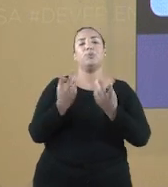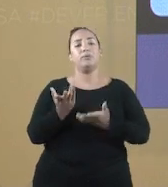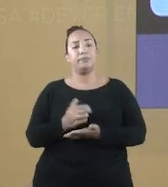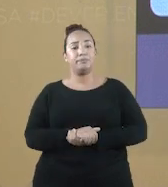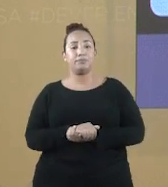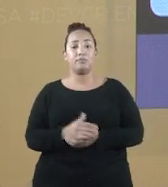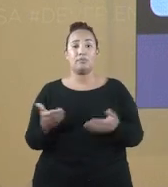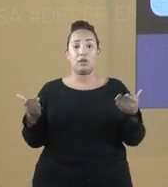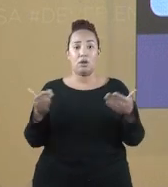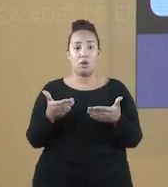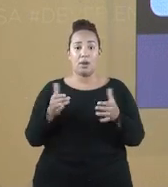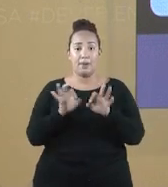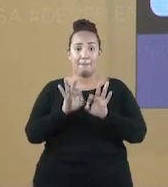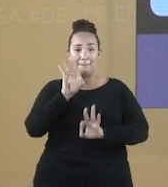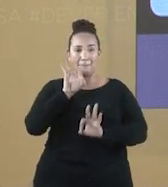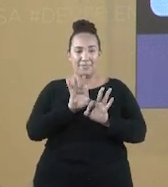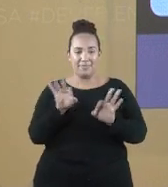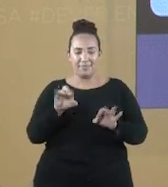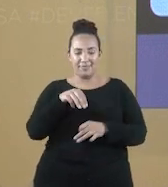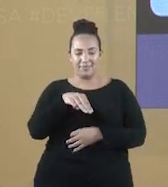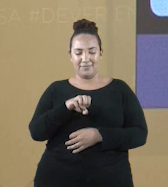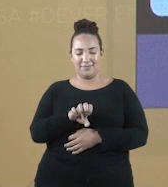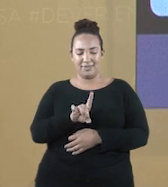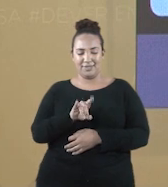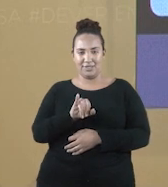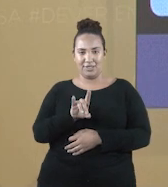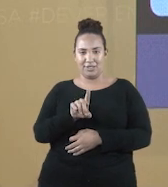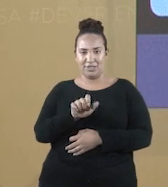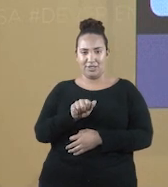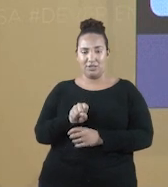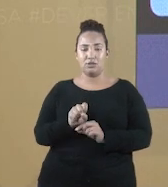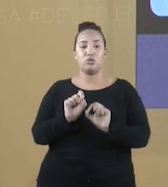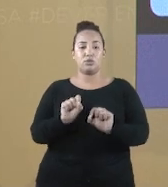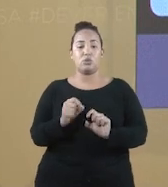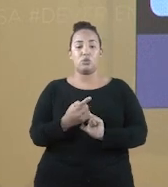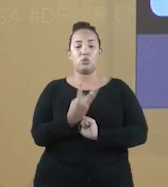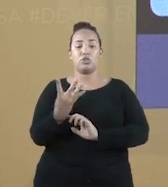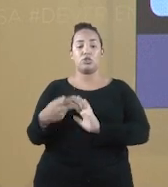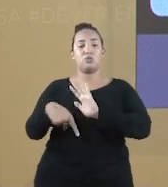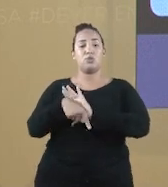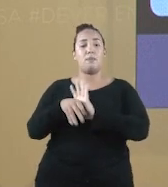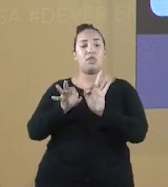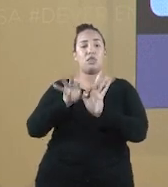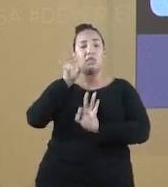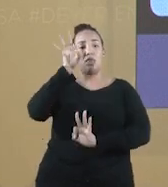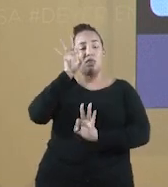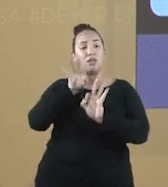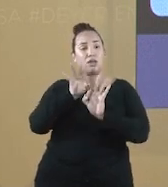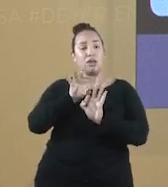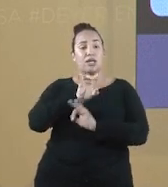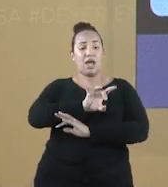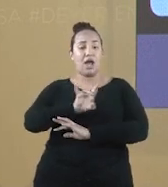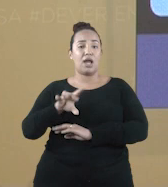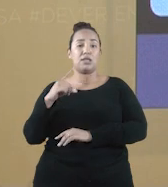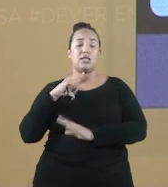força. Já unidades de medidas são formas de quantificar as grandezas. Cada medida possui seu